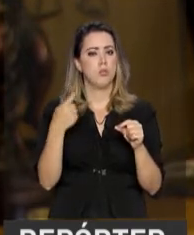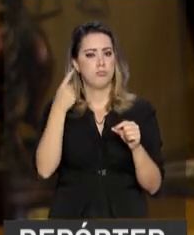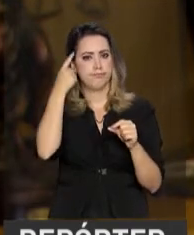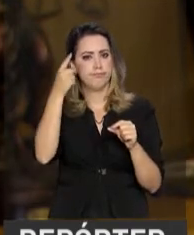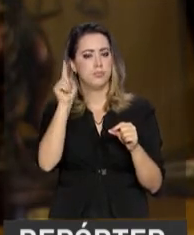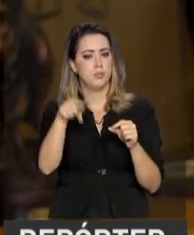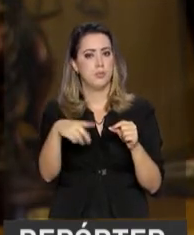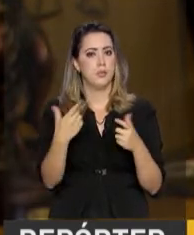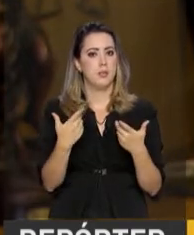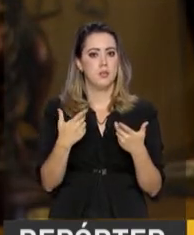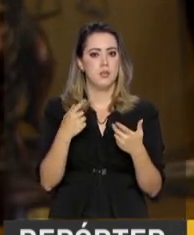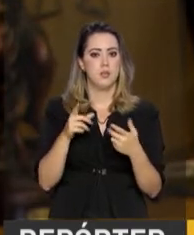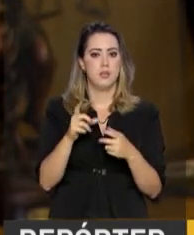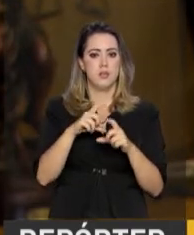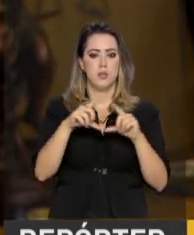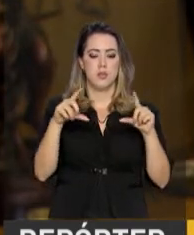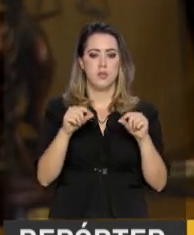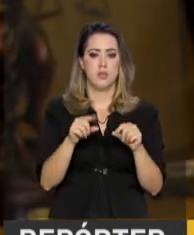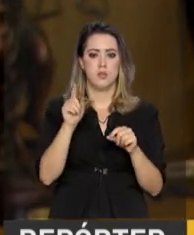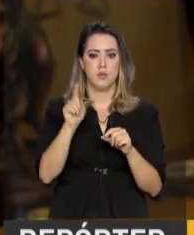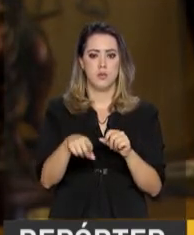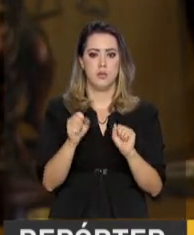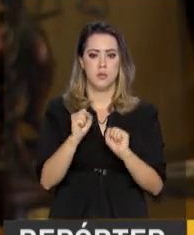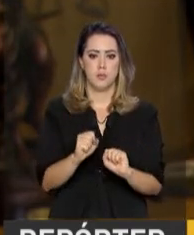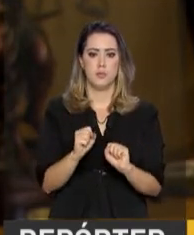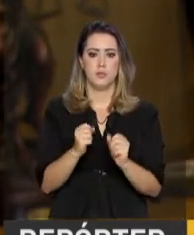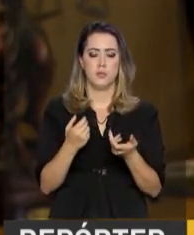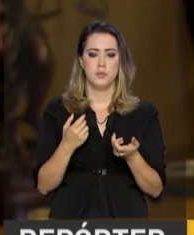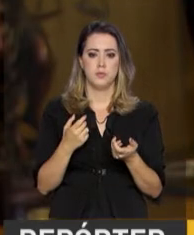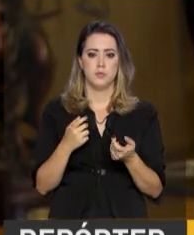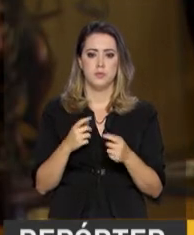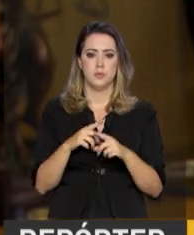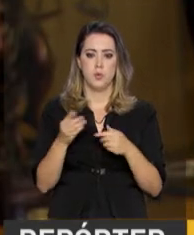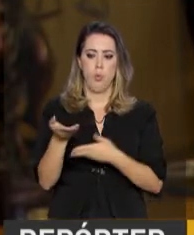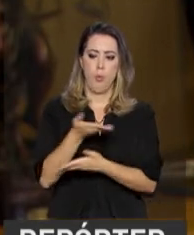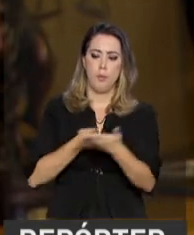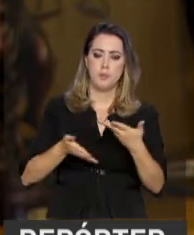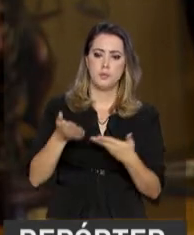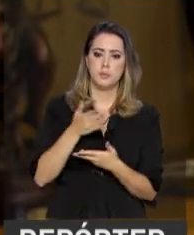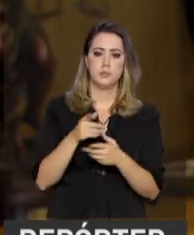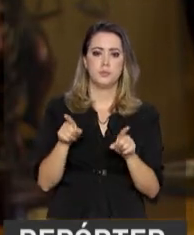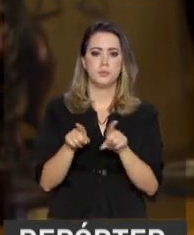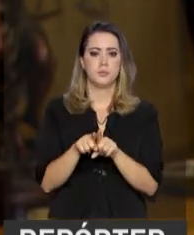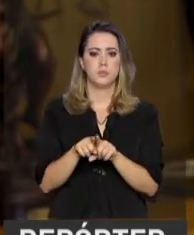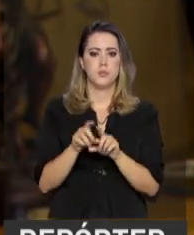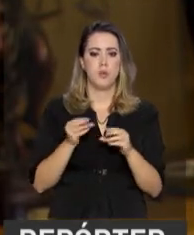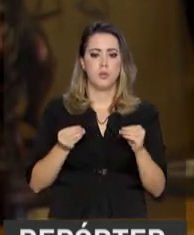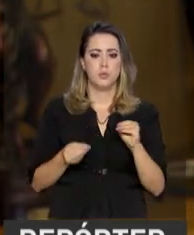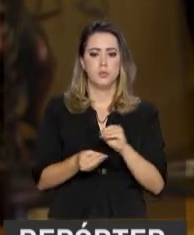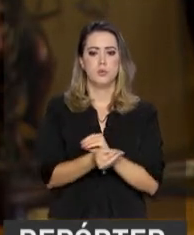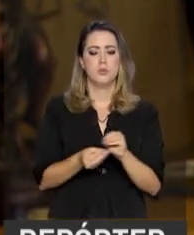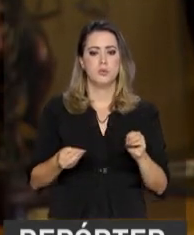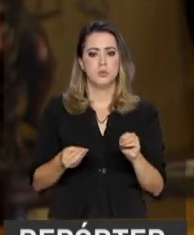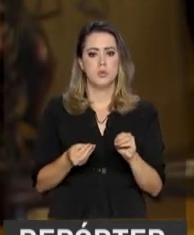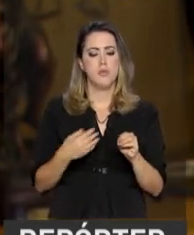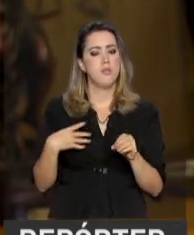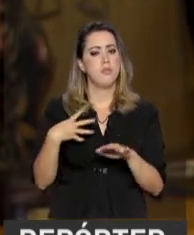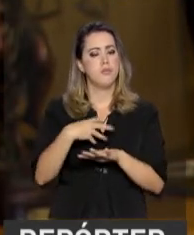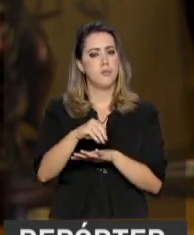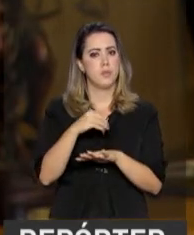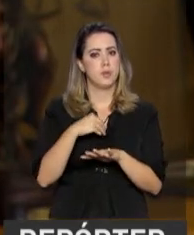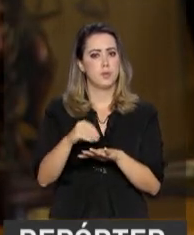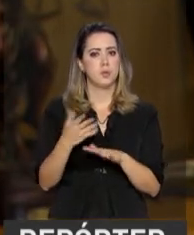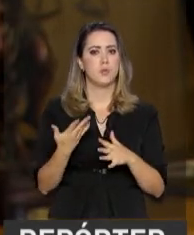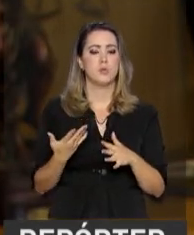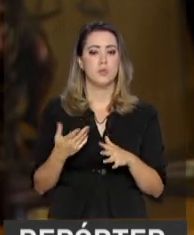inteligente, ela conta com um chip em que vai ser possível compartilhar tanto a leitura quanto a gravação de informações.